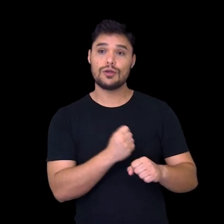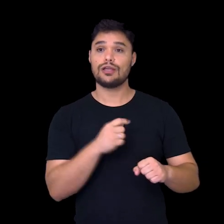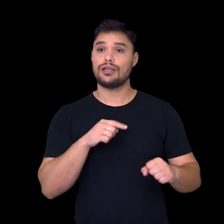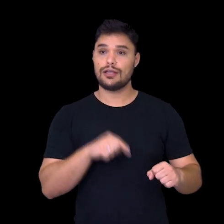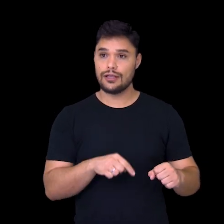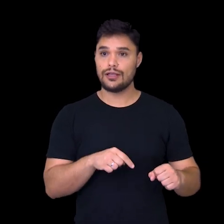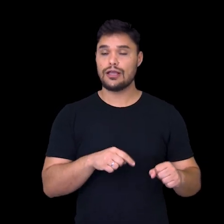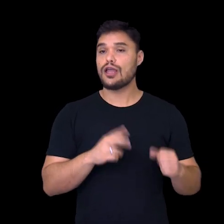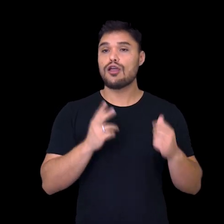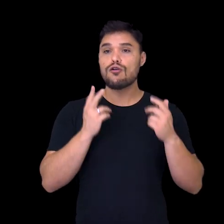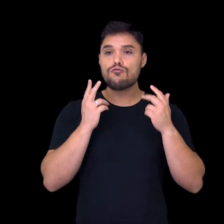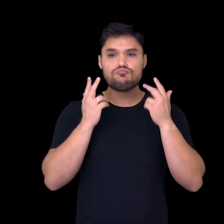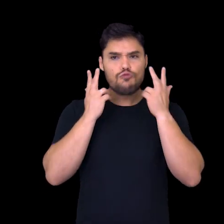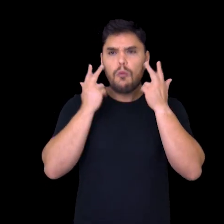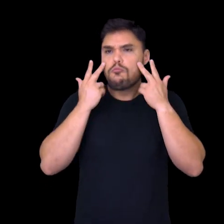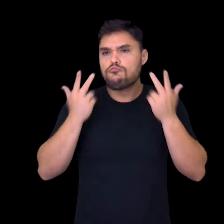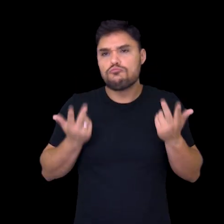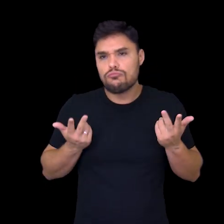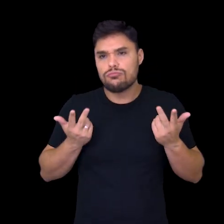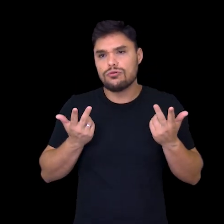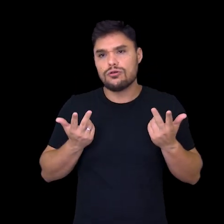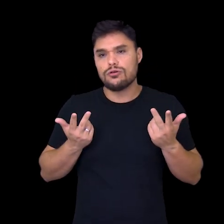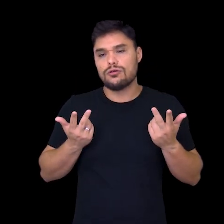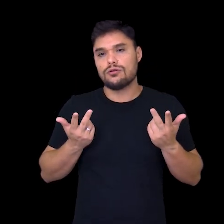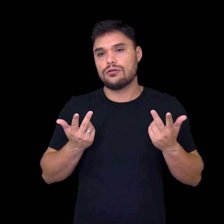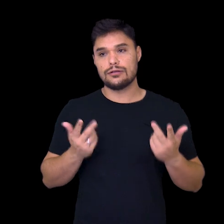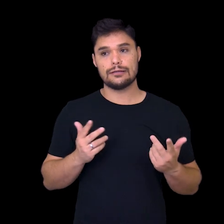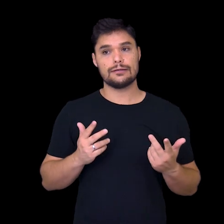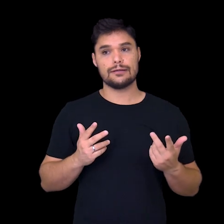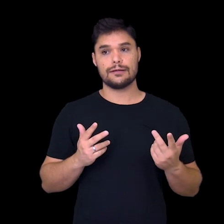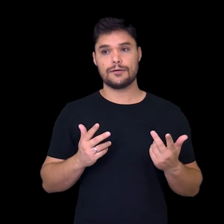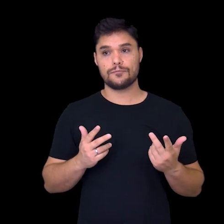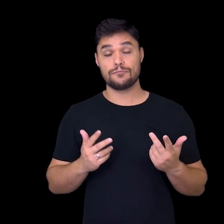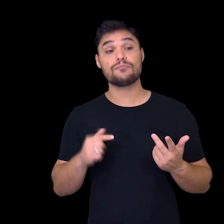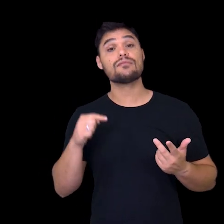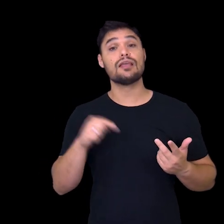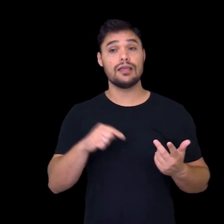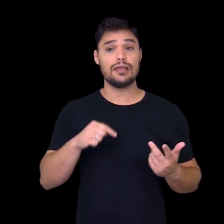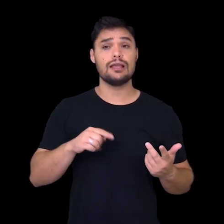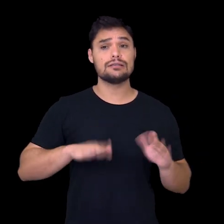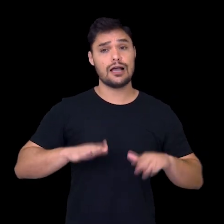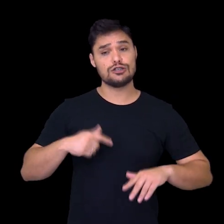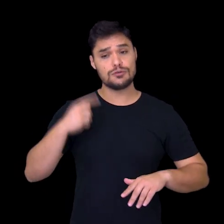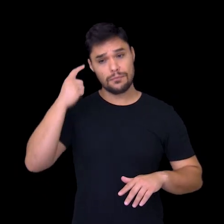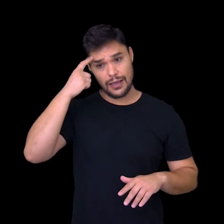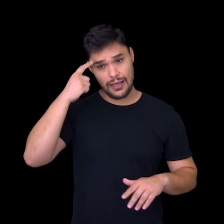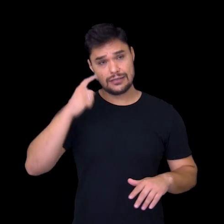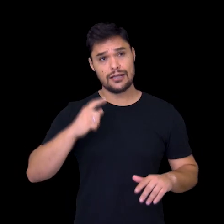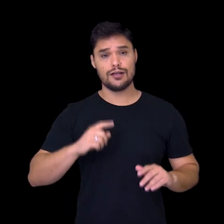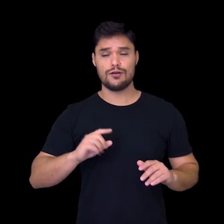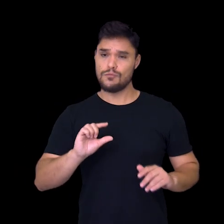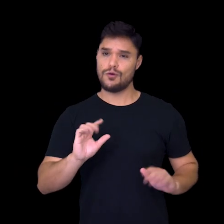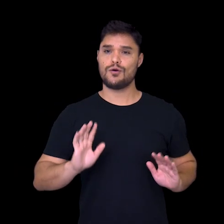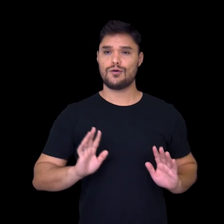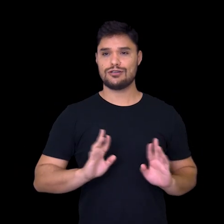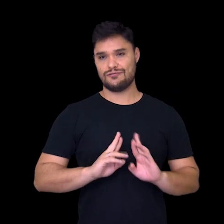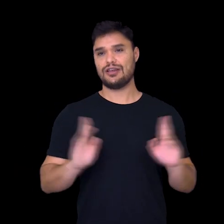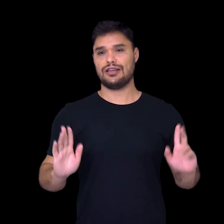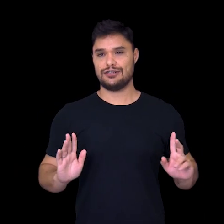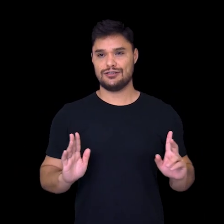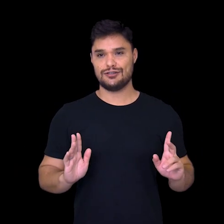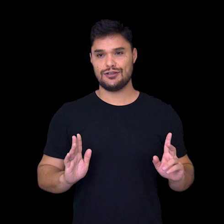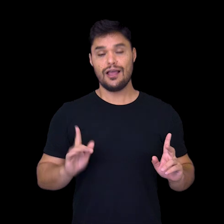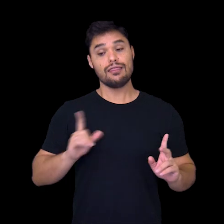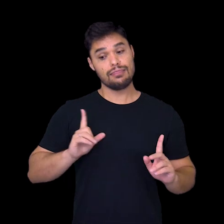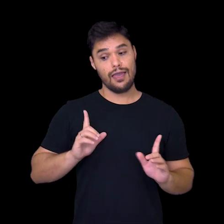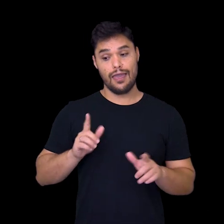um operariado comum que trabalha na construção civil. Isso é algo que se pensa pouco, né? Então,